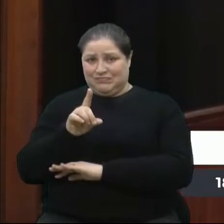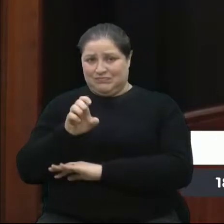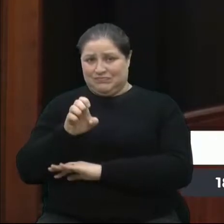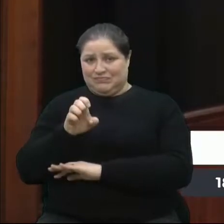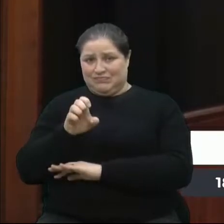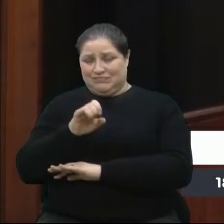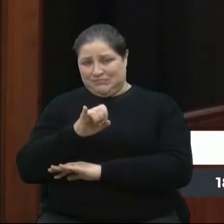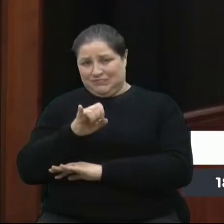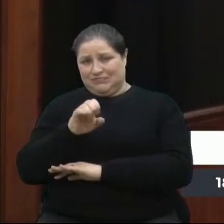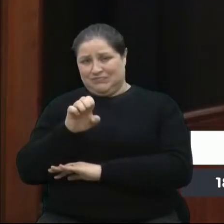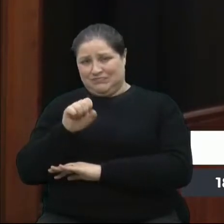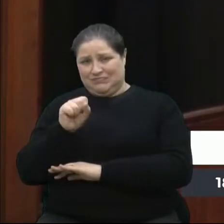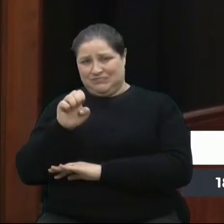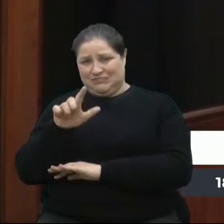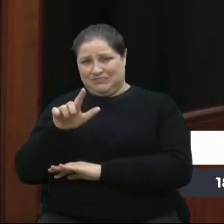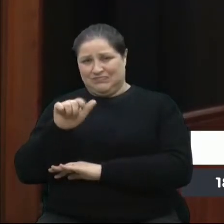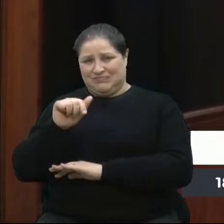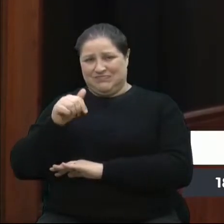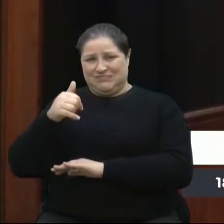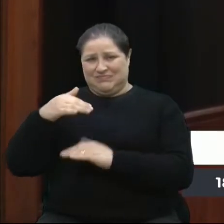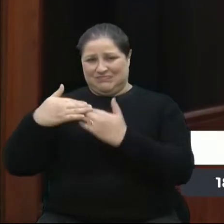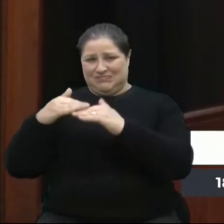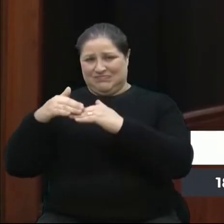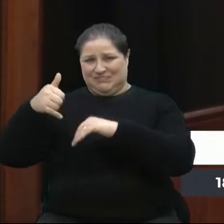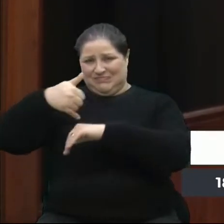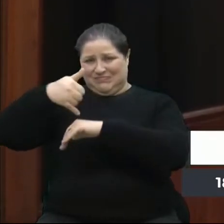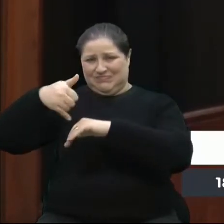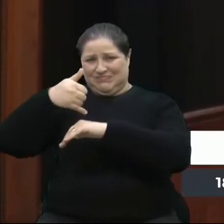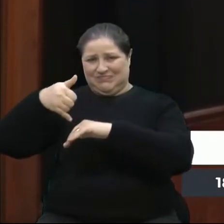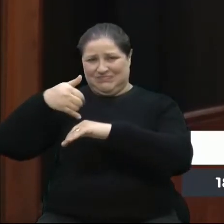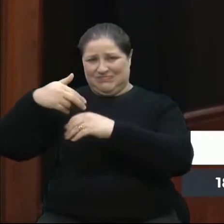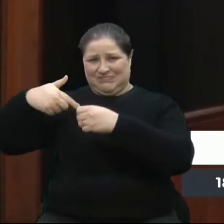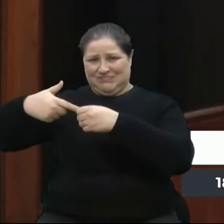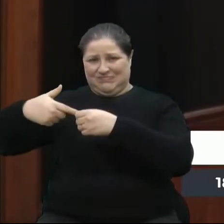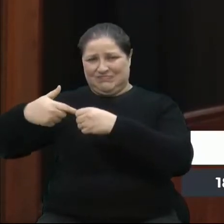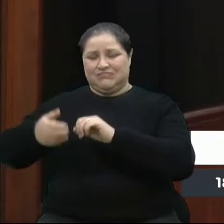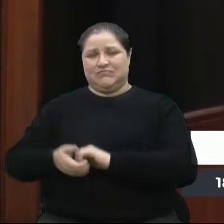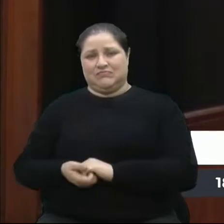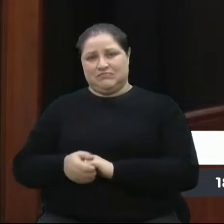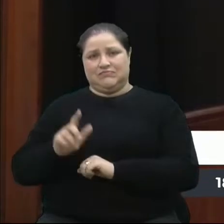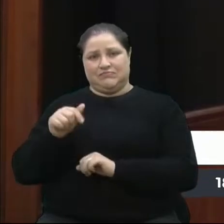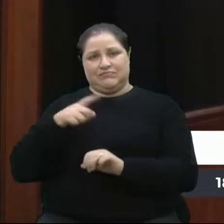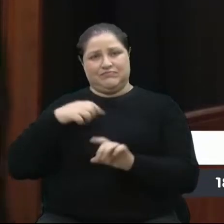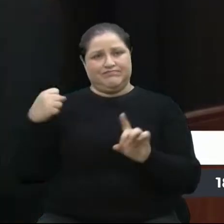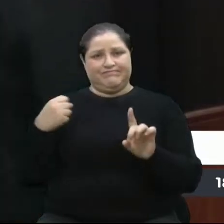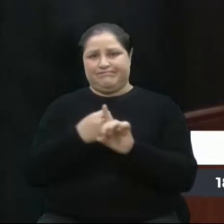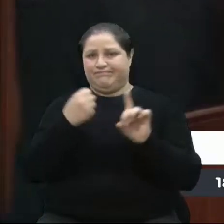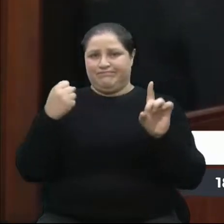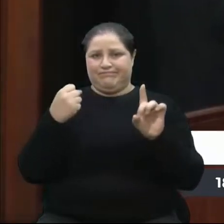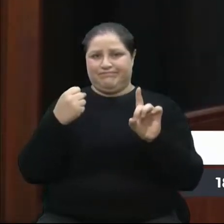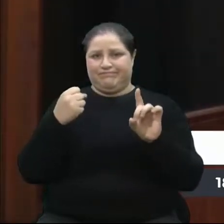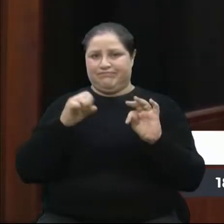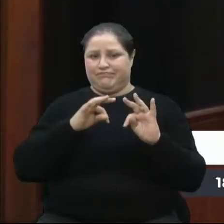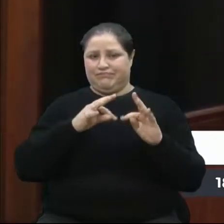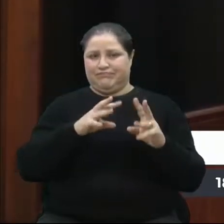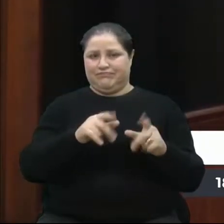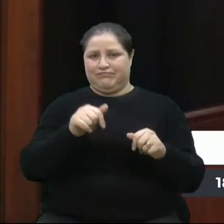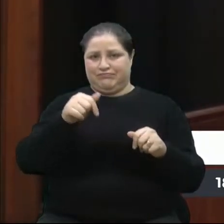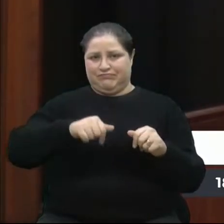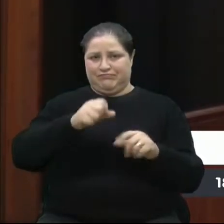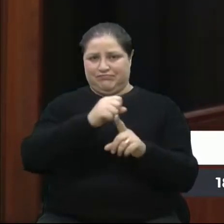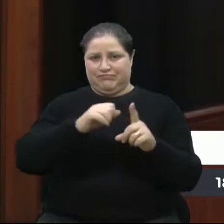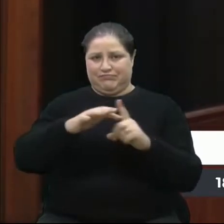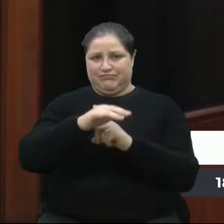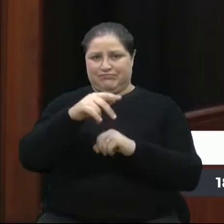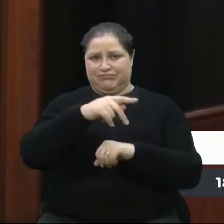isso vai impactar em absolutamente tudo da nossa sociedade, do nosso país. Ontem,